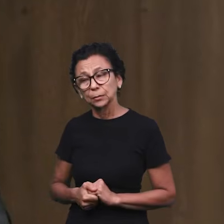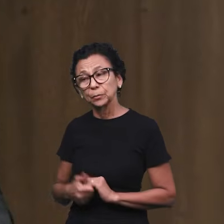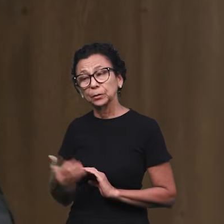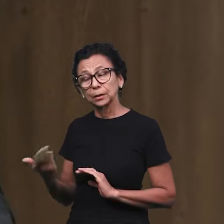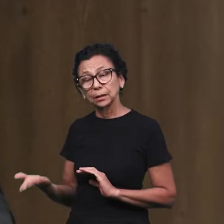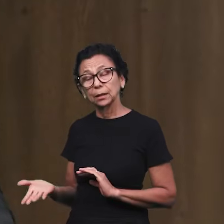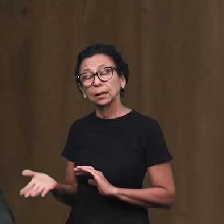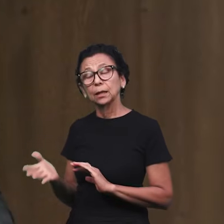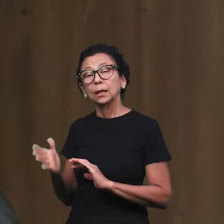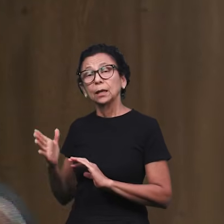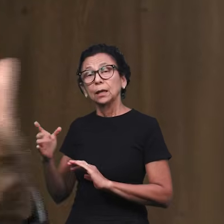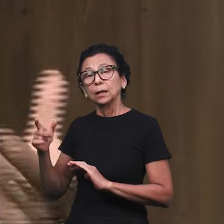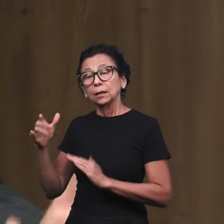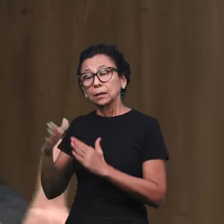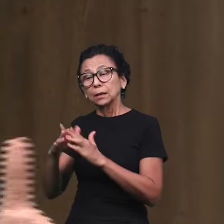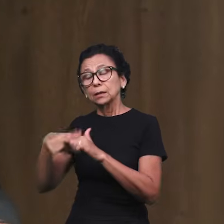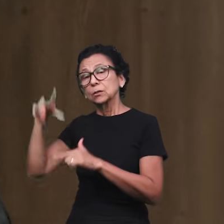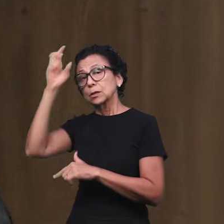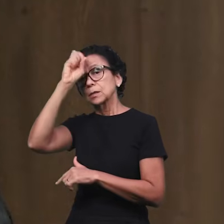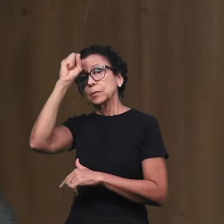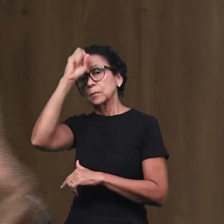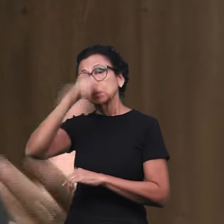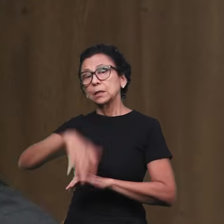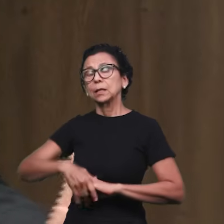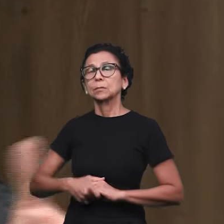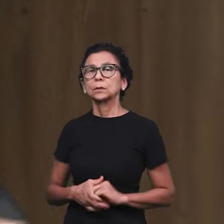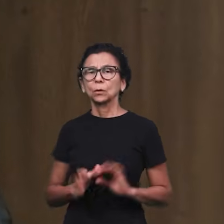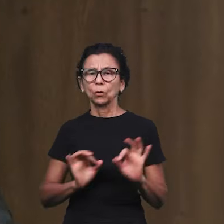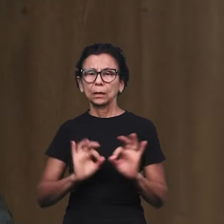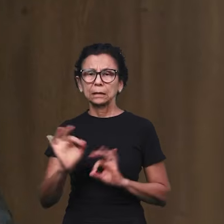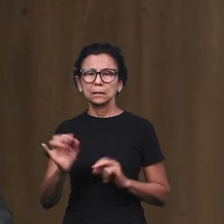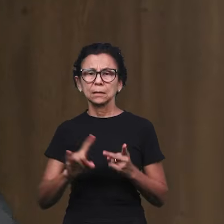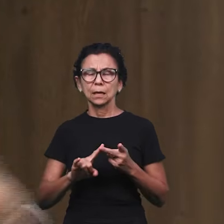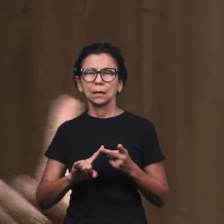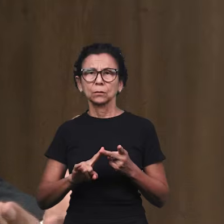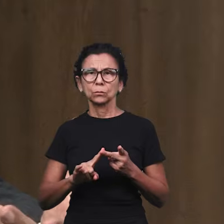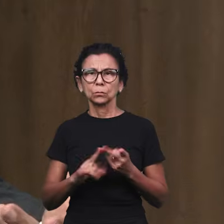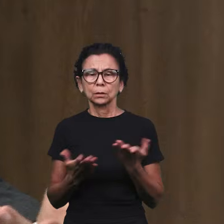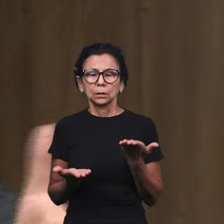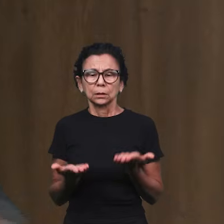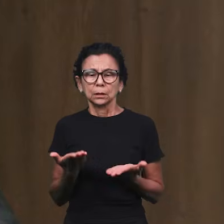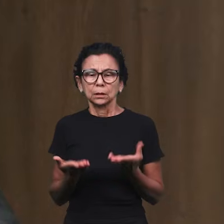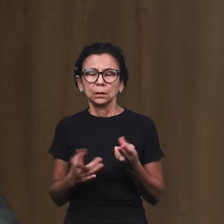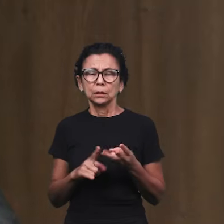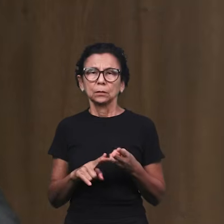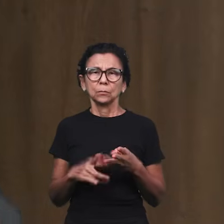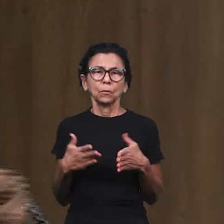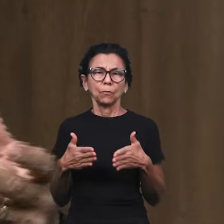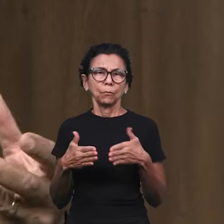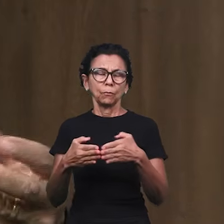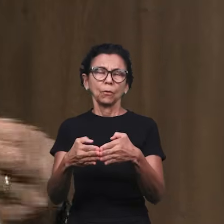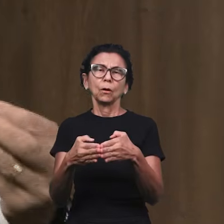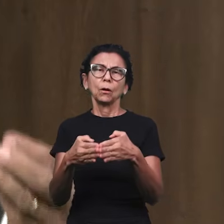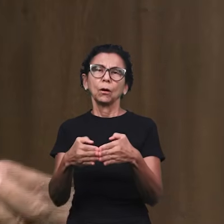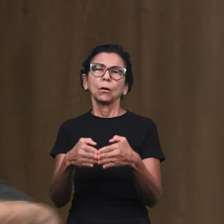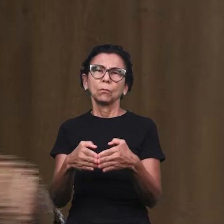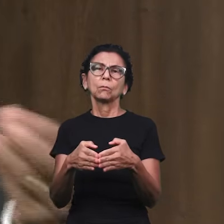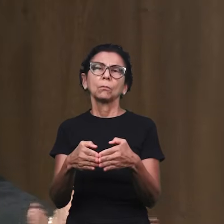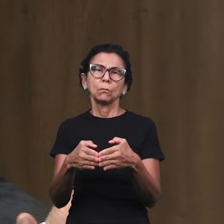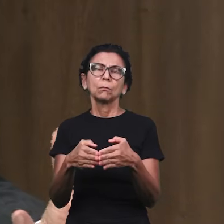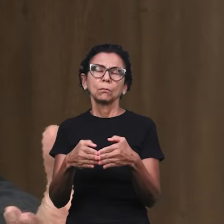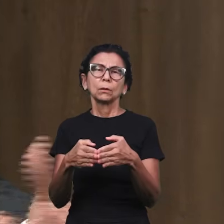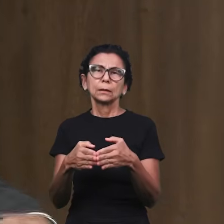igreja é o aprendizado da disciplina, do equilíbrio, do foco, né? Você ter a capacidade